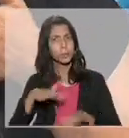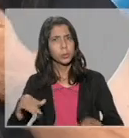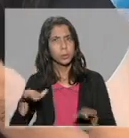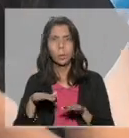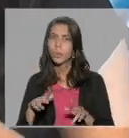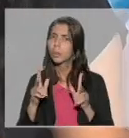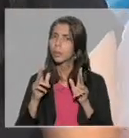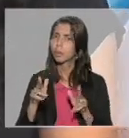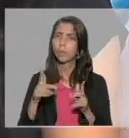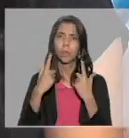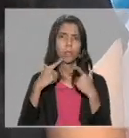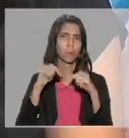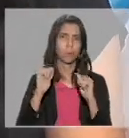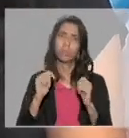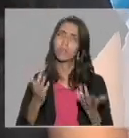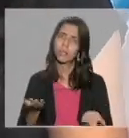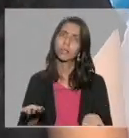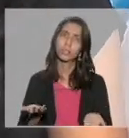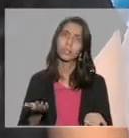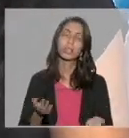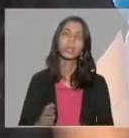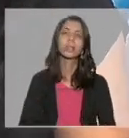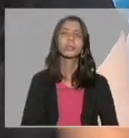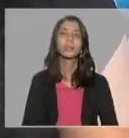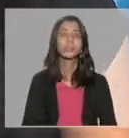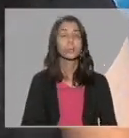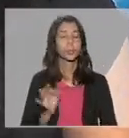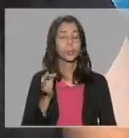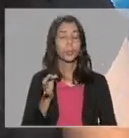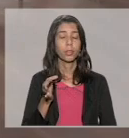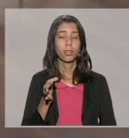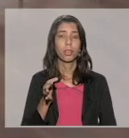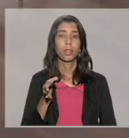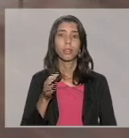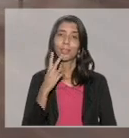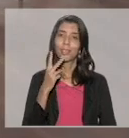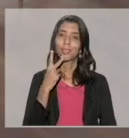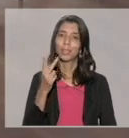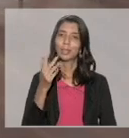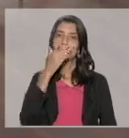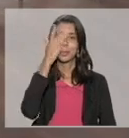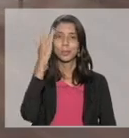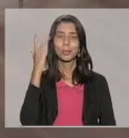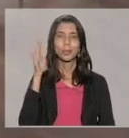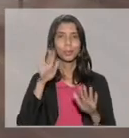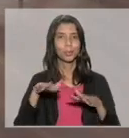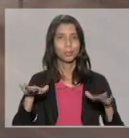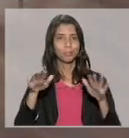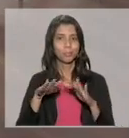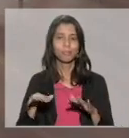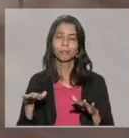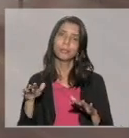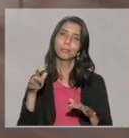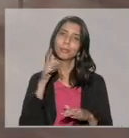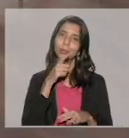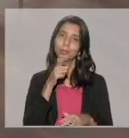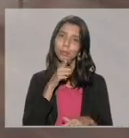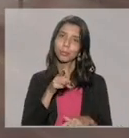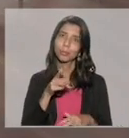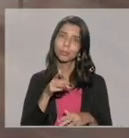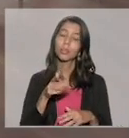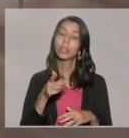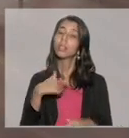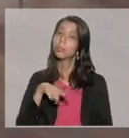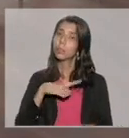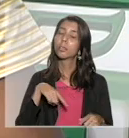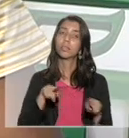ele vai paralelo com o desenvolvimento da linguagem. Exato. Fala, Lequinho. Sim, que falando em público, lidar com o